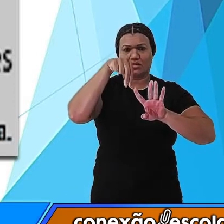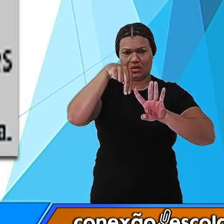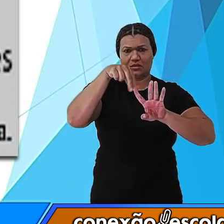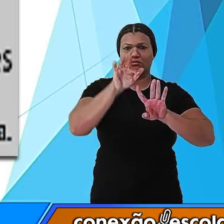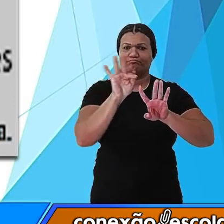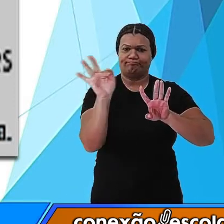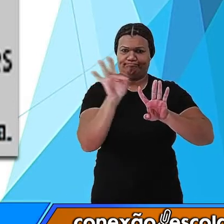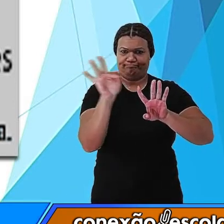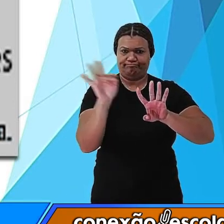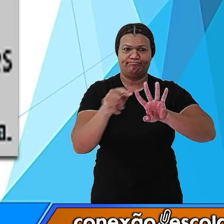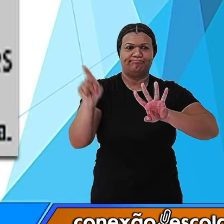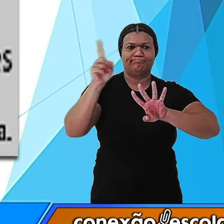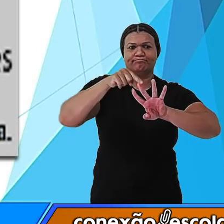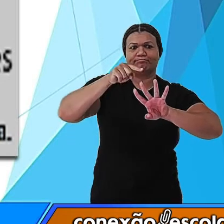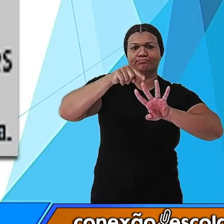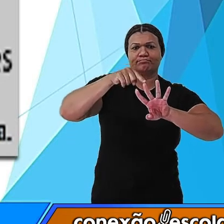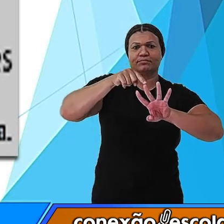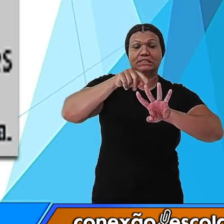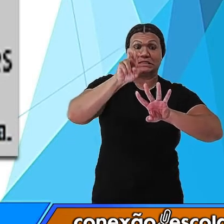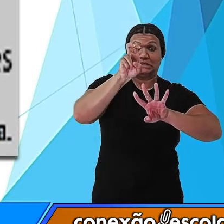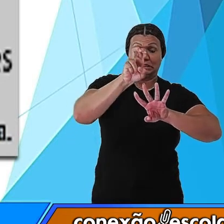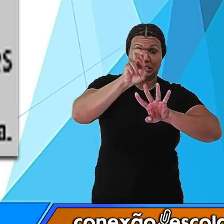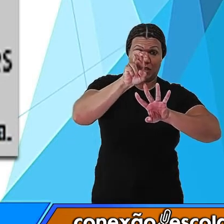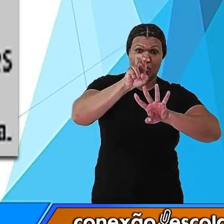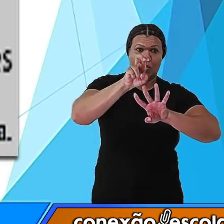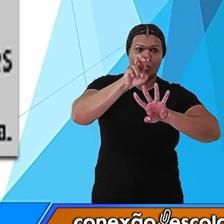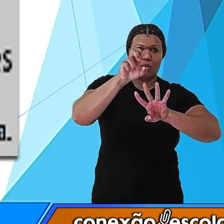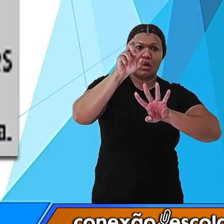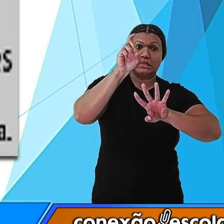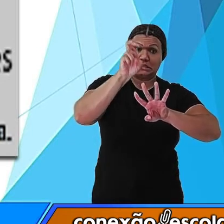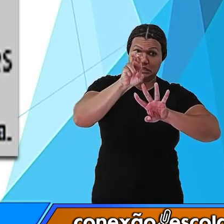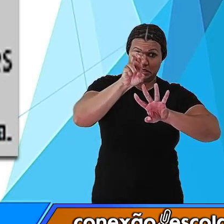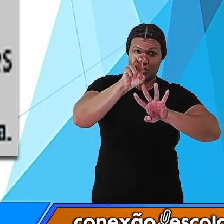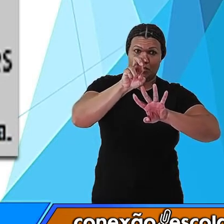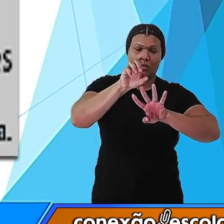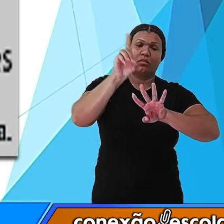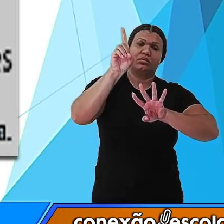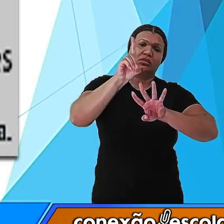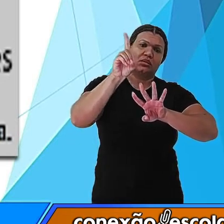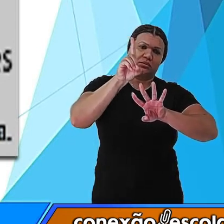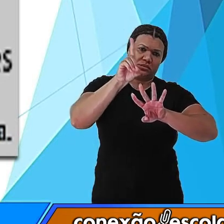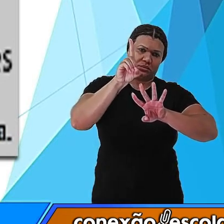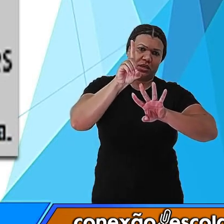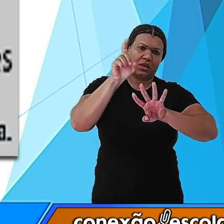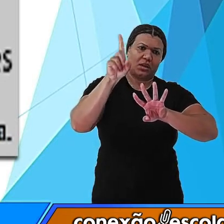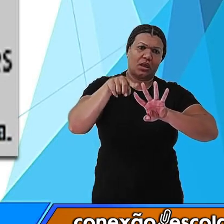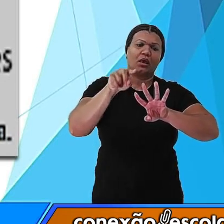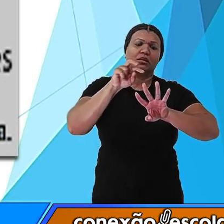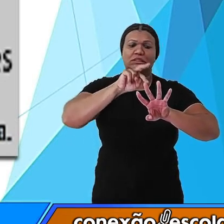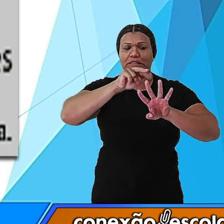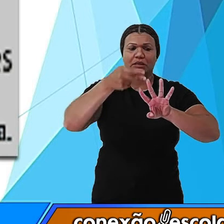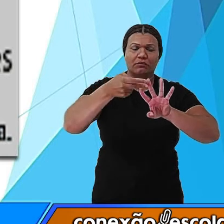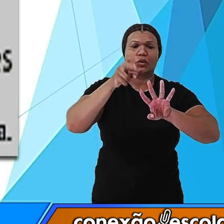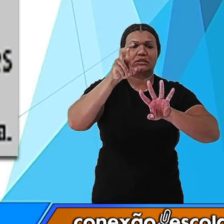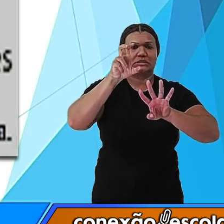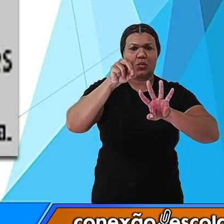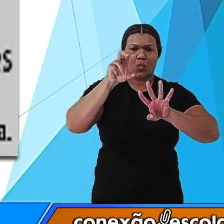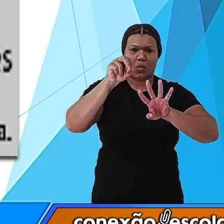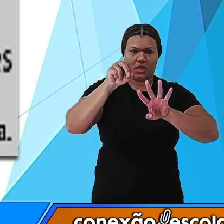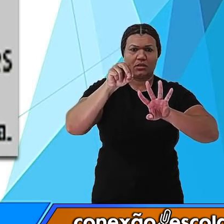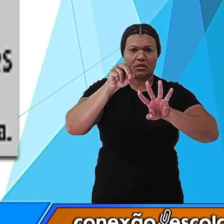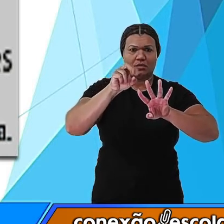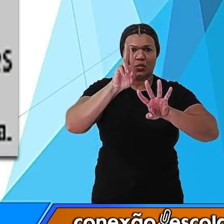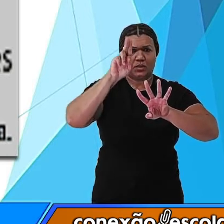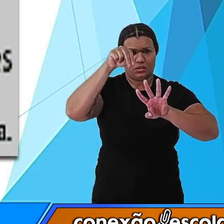simples. O algarismo 5 corresponde a 5 dezenas, ou seja, 50